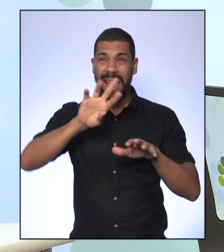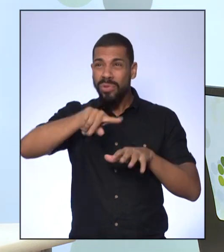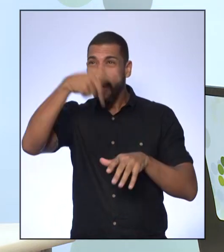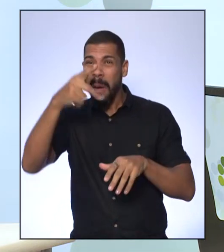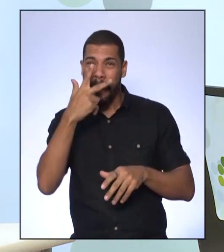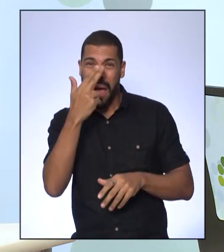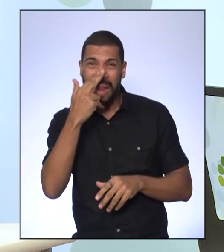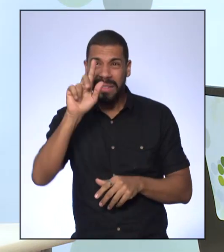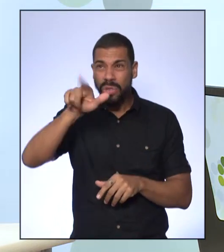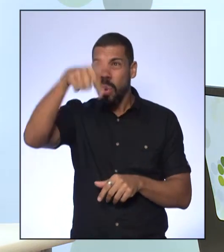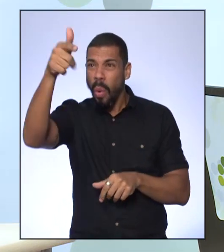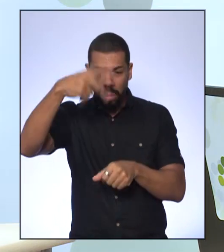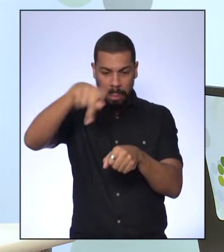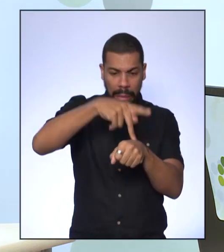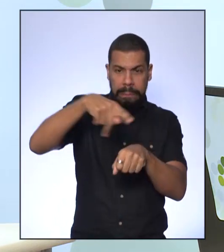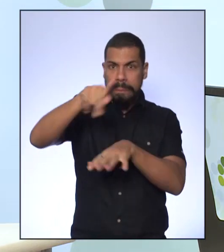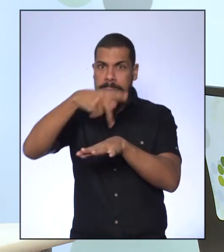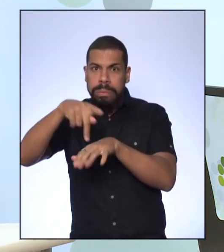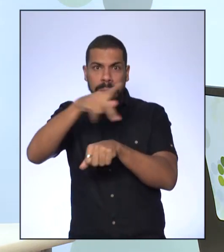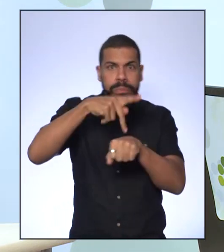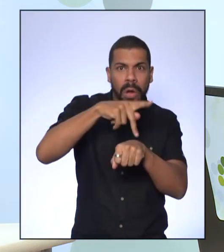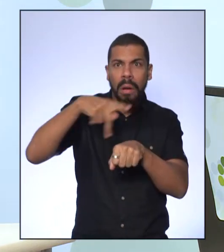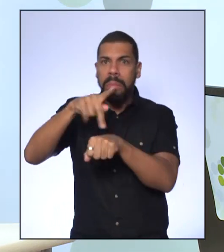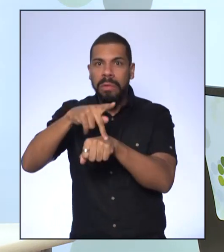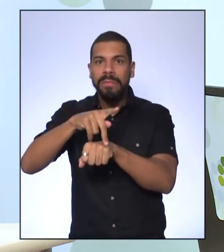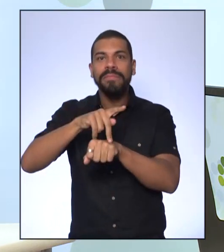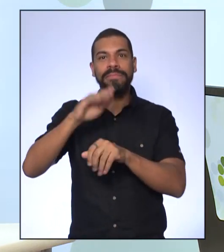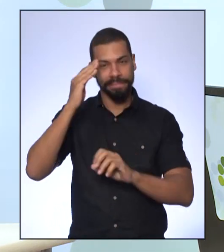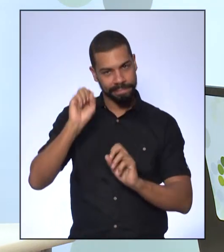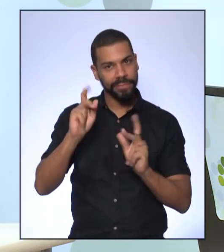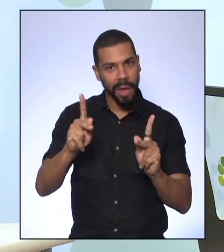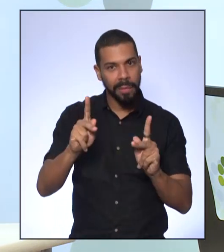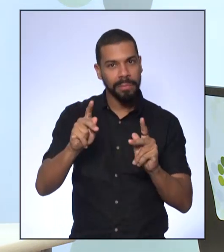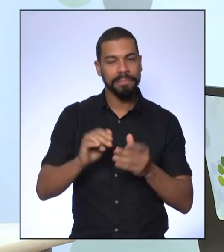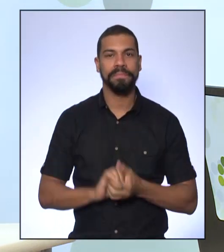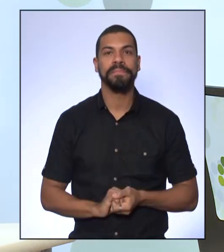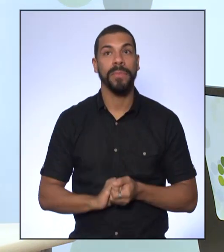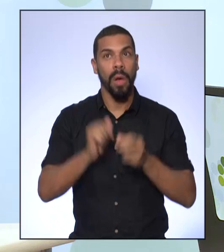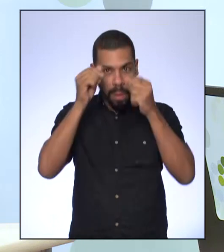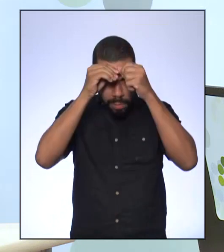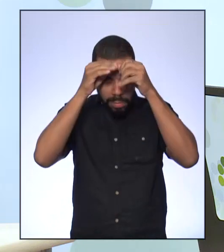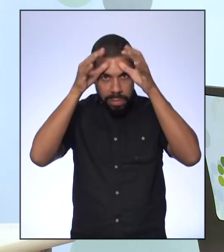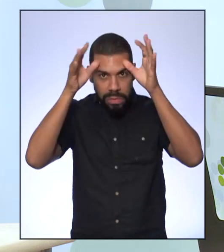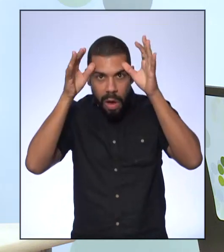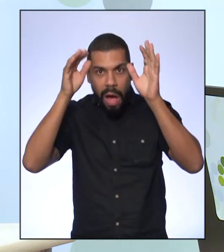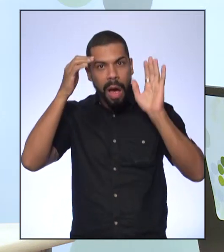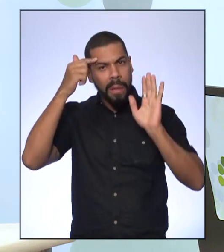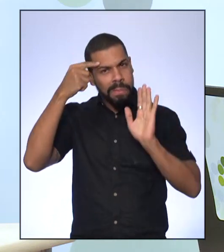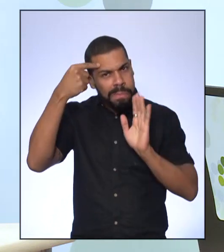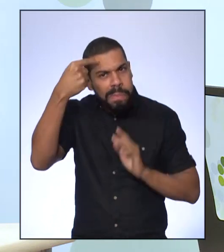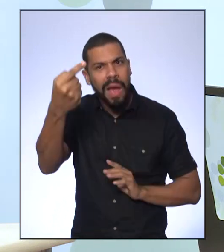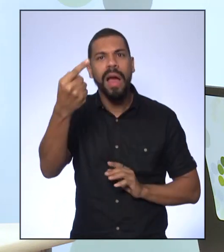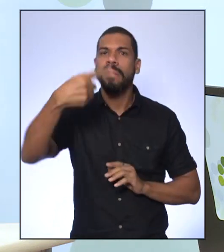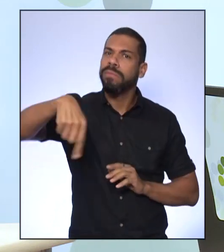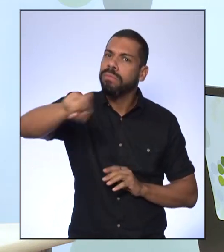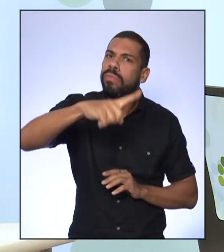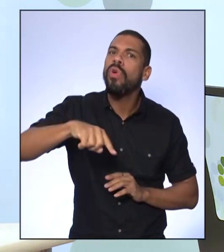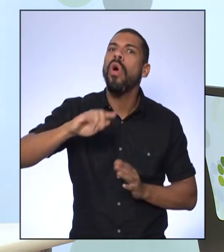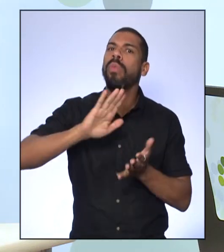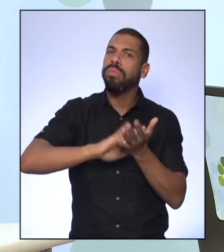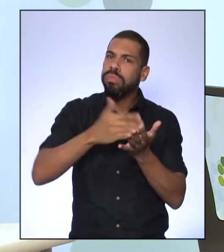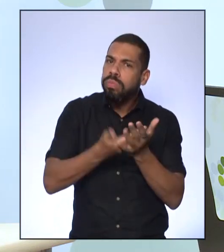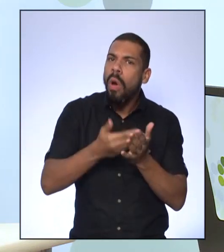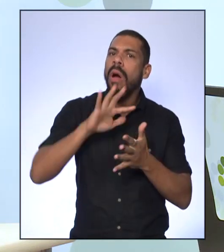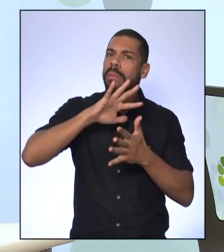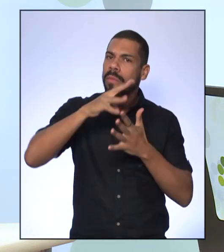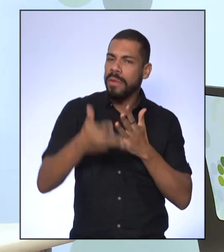próprio país, né? Então, queria deixar essa reflexão aí para vocês, para a gente pensar e para valorizar a importância aí dos nossos